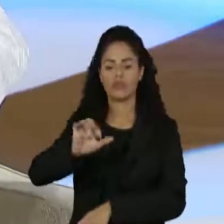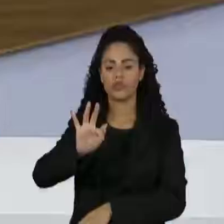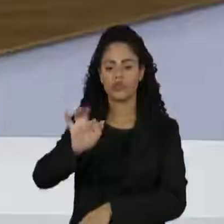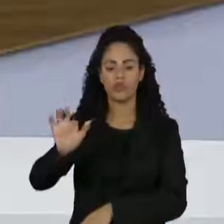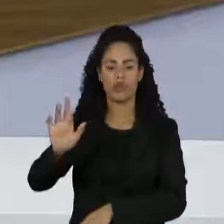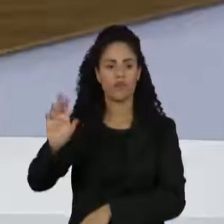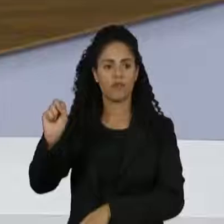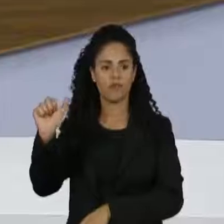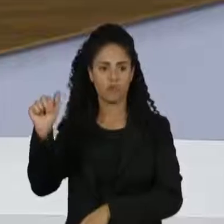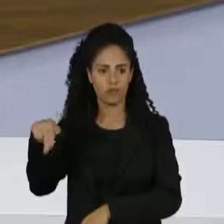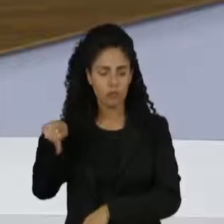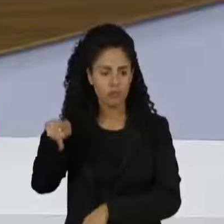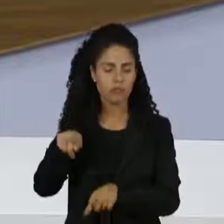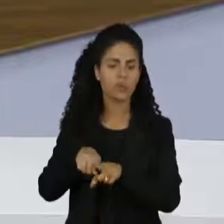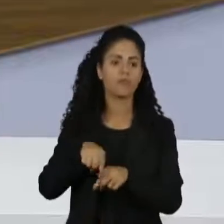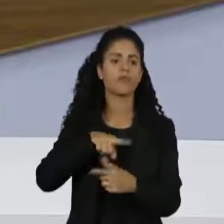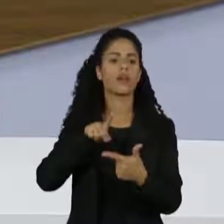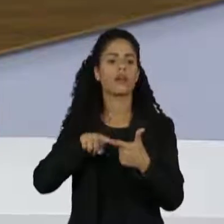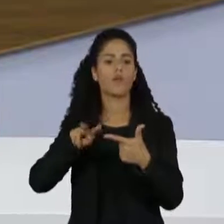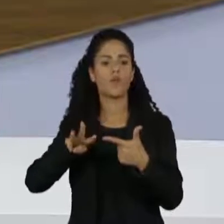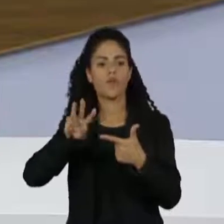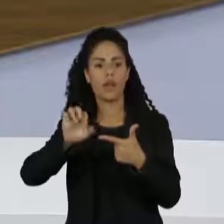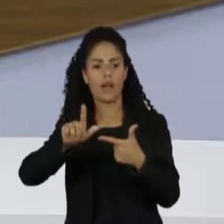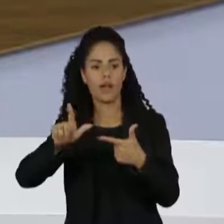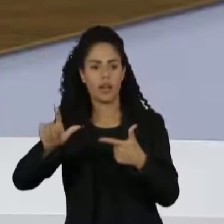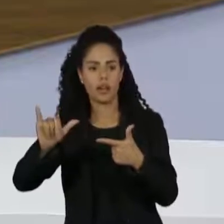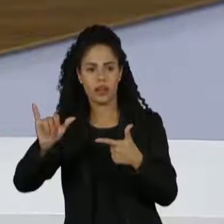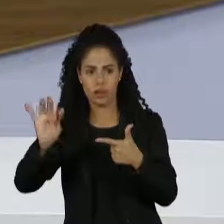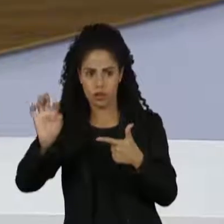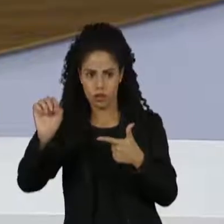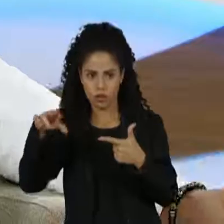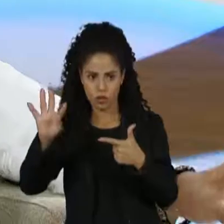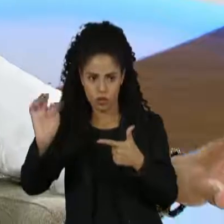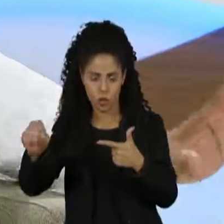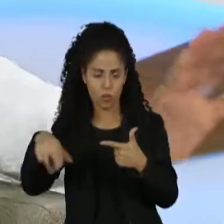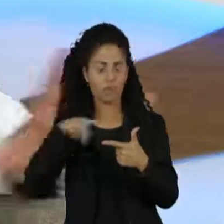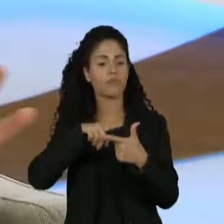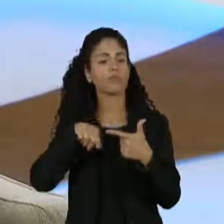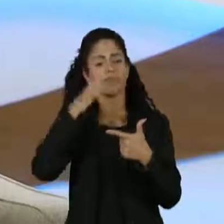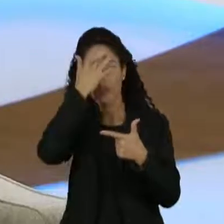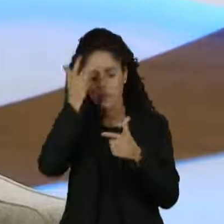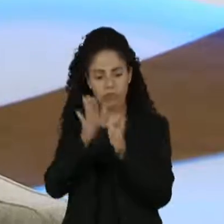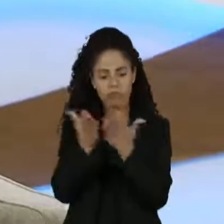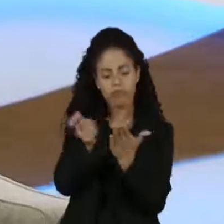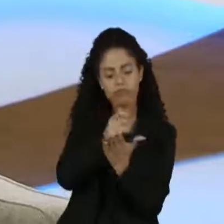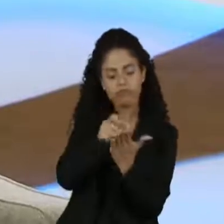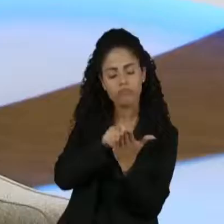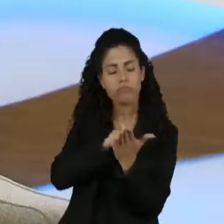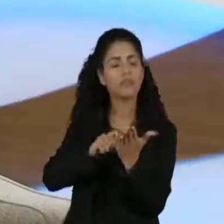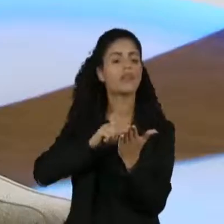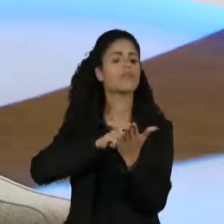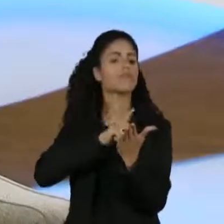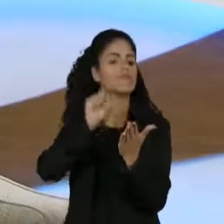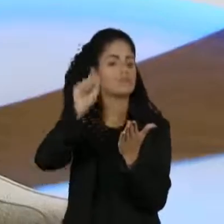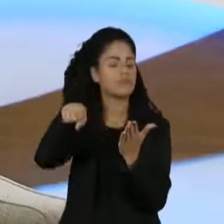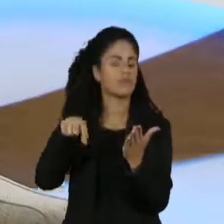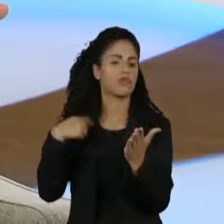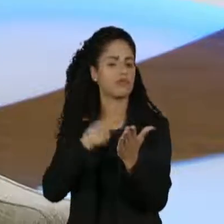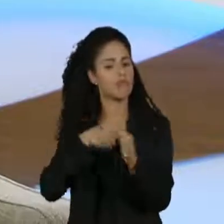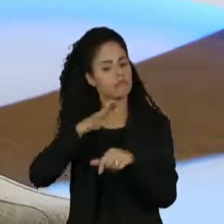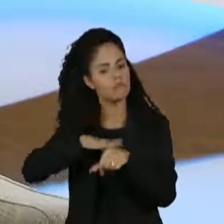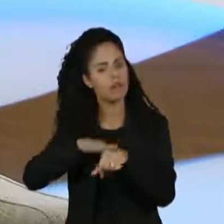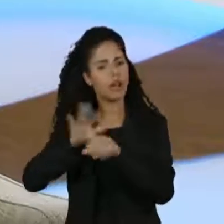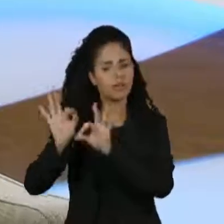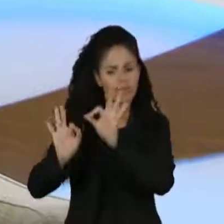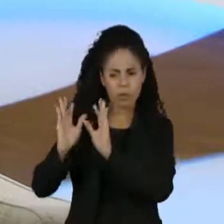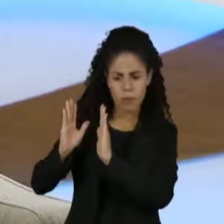fazendo o filme, o Hélio que estava fazendo a negociação, era um livro de um autor negro. Então havia uma necessidade da gente montar uma